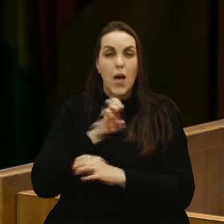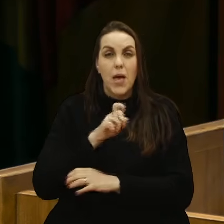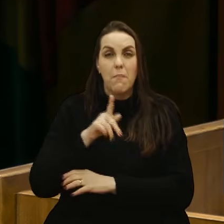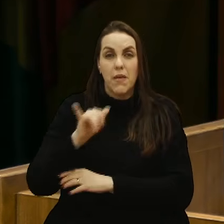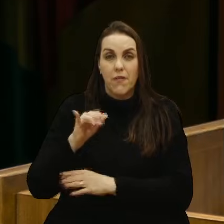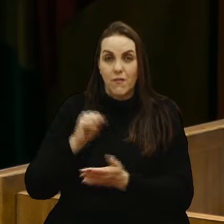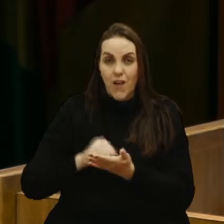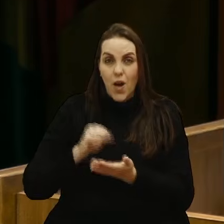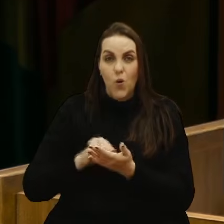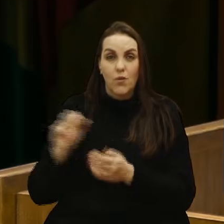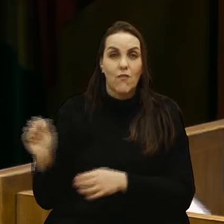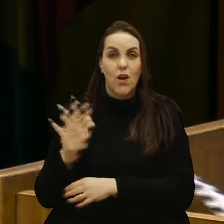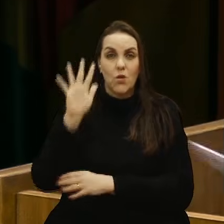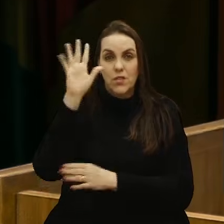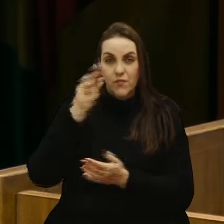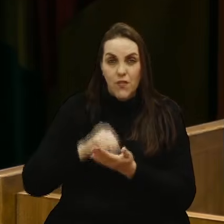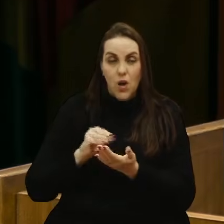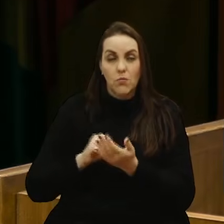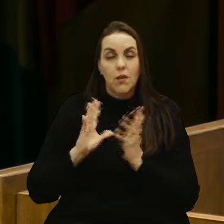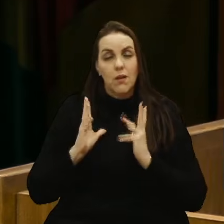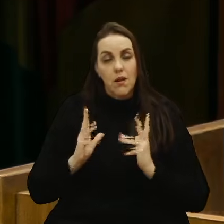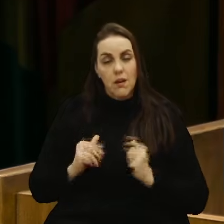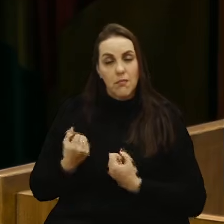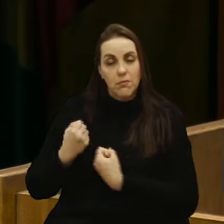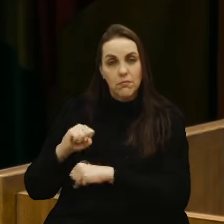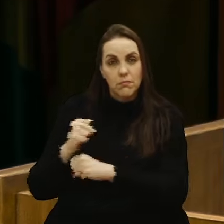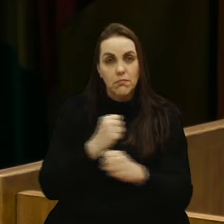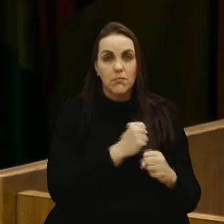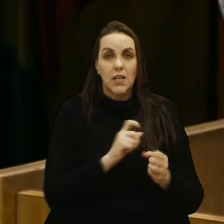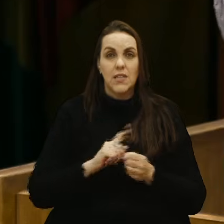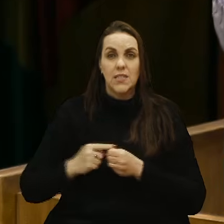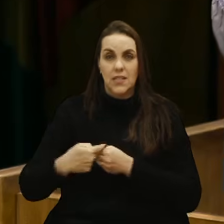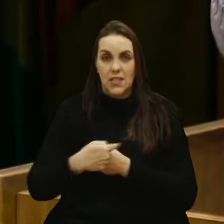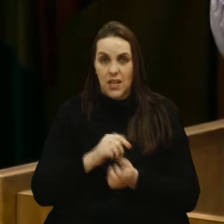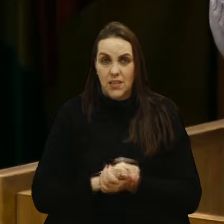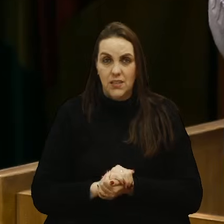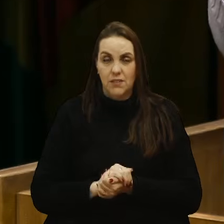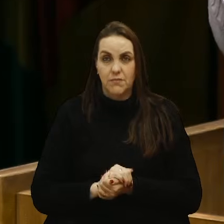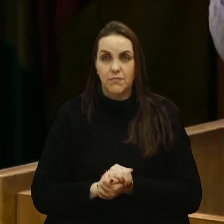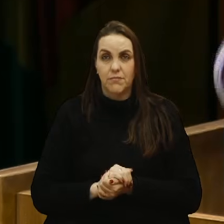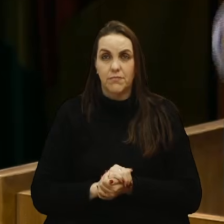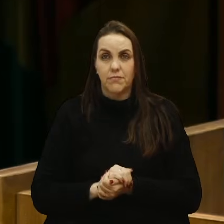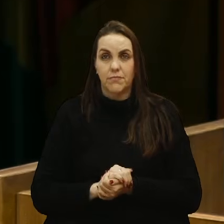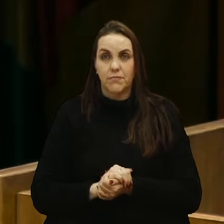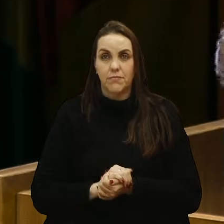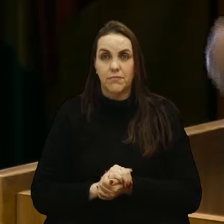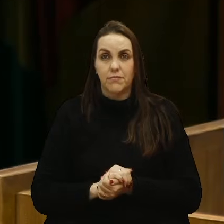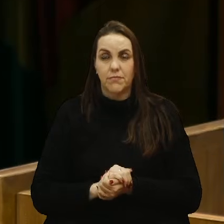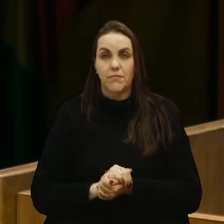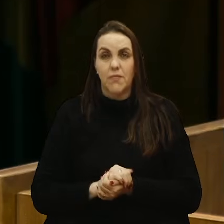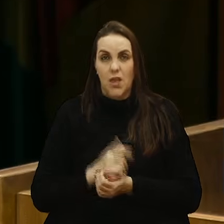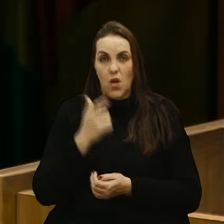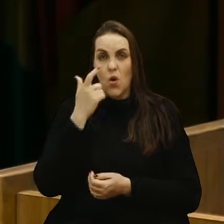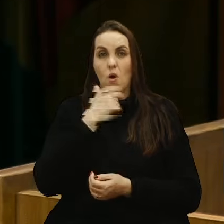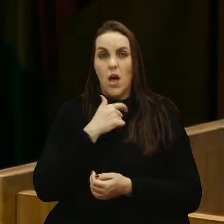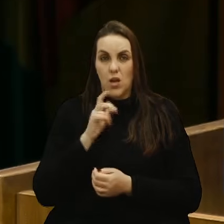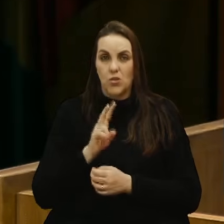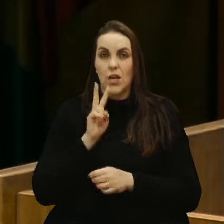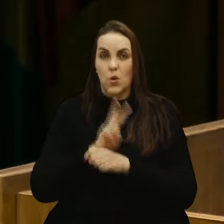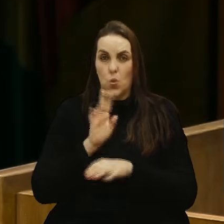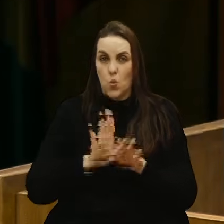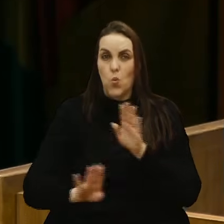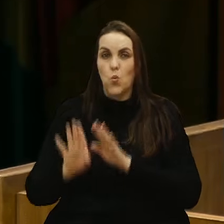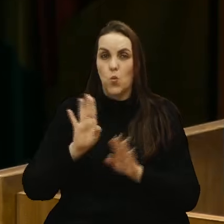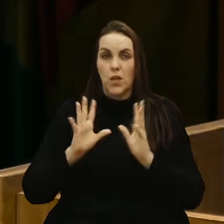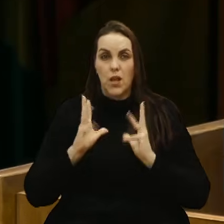valorização, sem condição, limpam a nossa cidade. E eu acho que é emblemático. Quem cuida da limpeza da